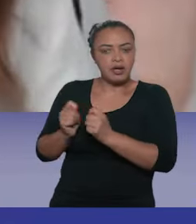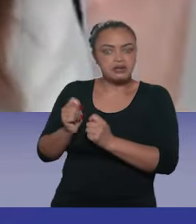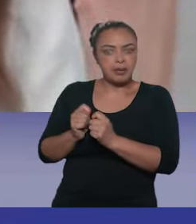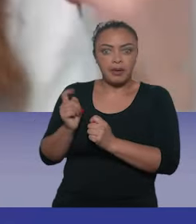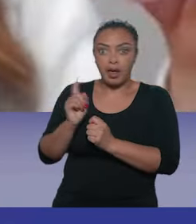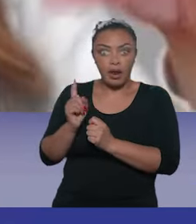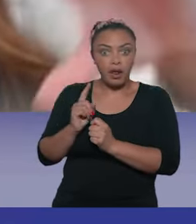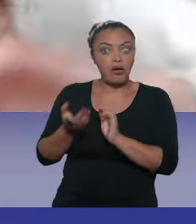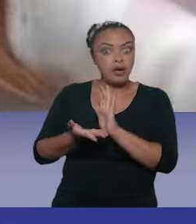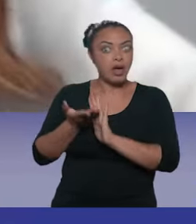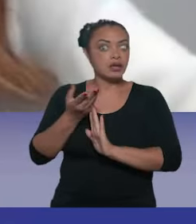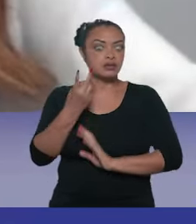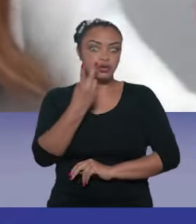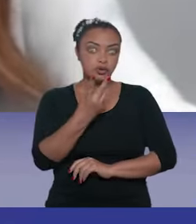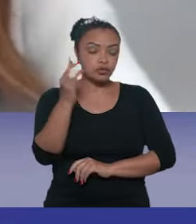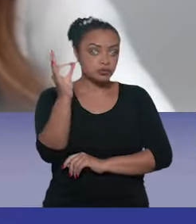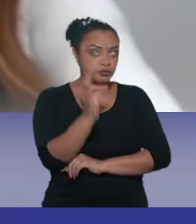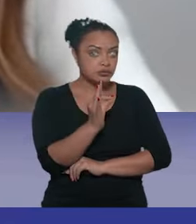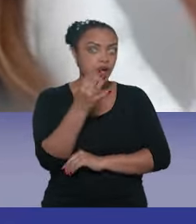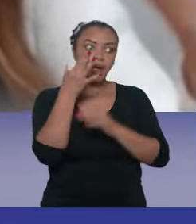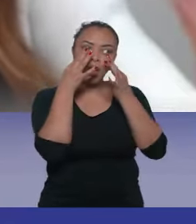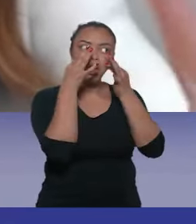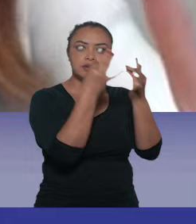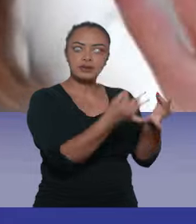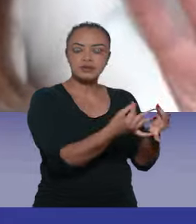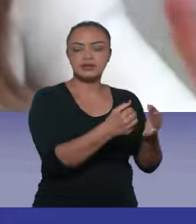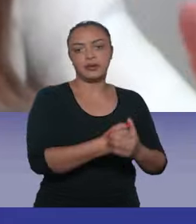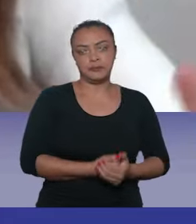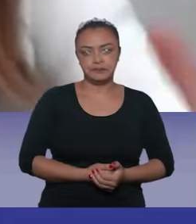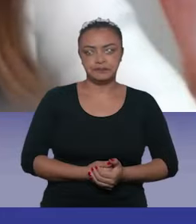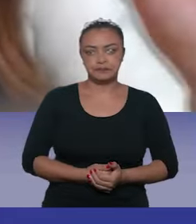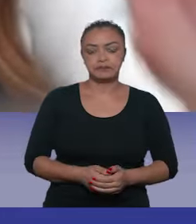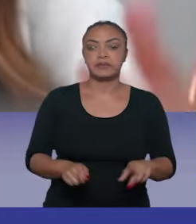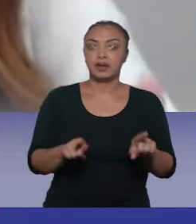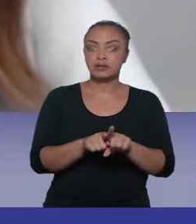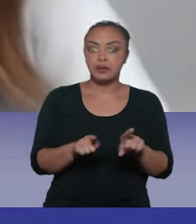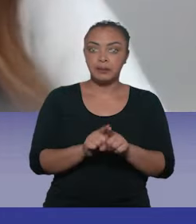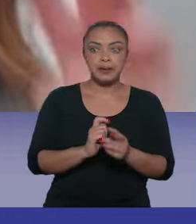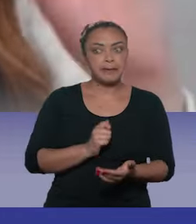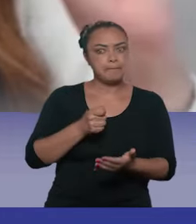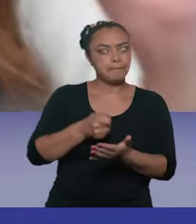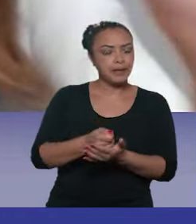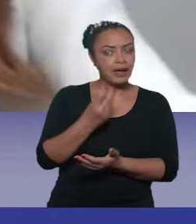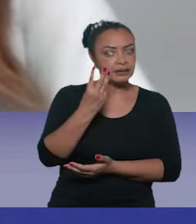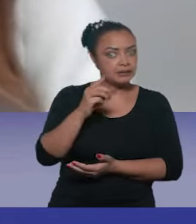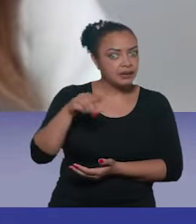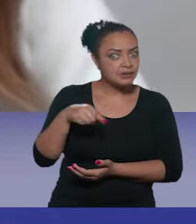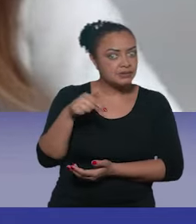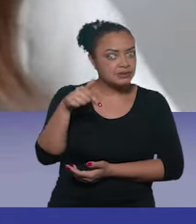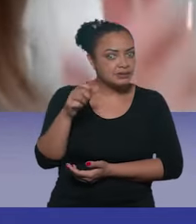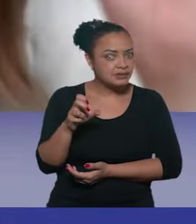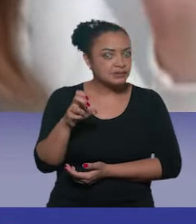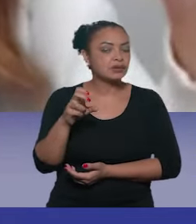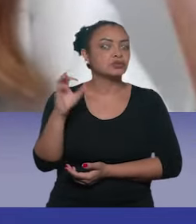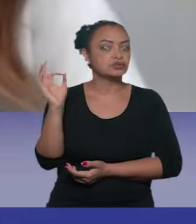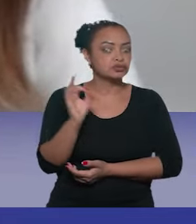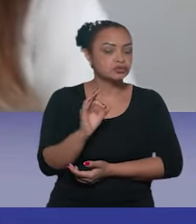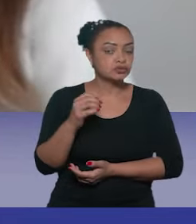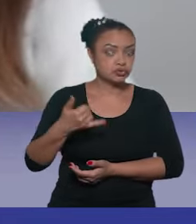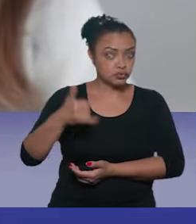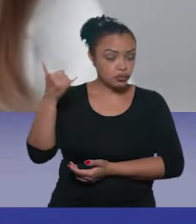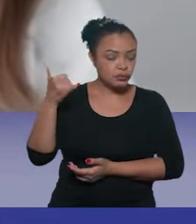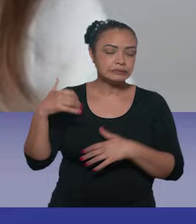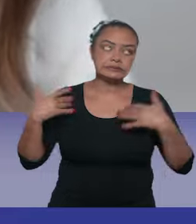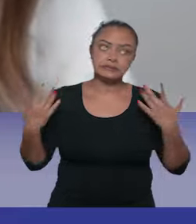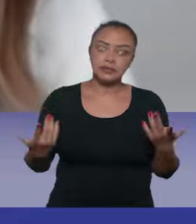esperando recessão esse ano. De repente vai crescer 2%? Deixa eu prestar atenção. Além de tudo, é um país que está pagando 3,75 de juros. Deixa